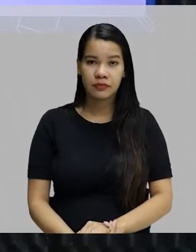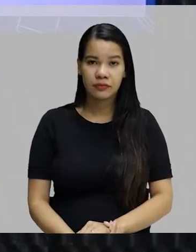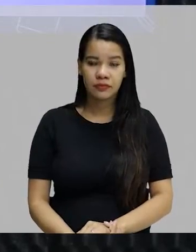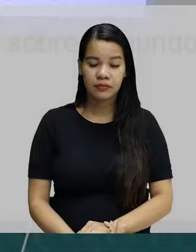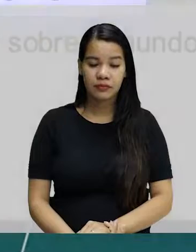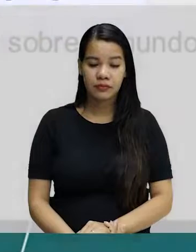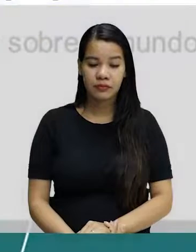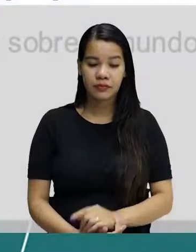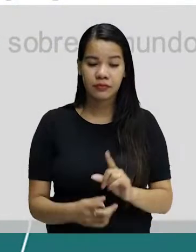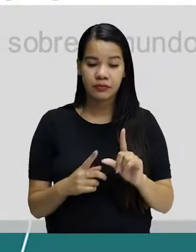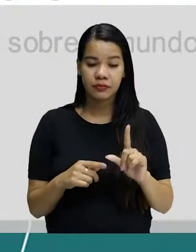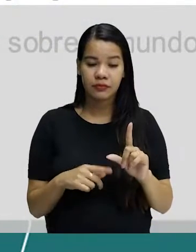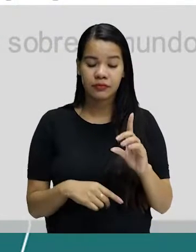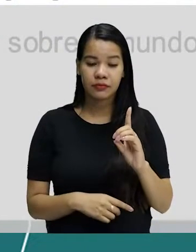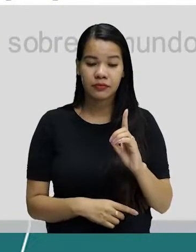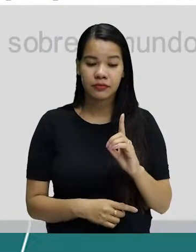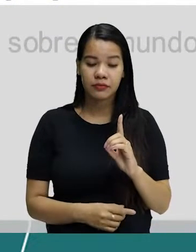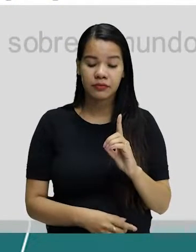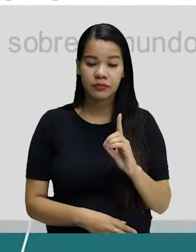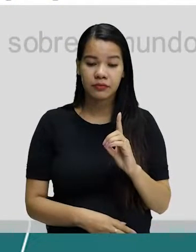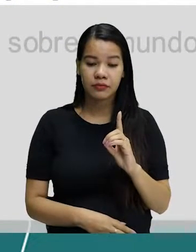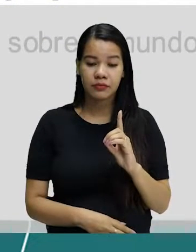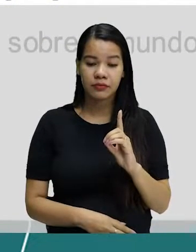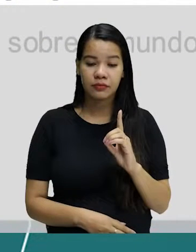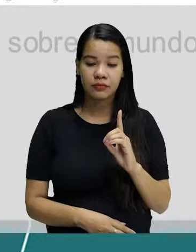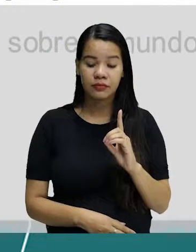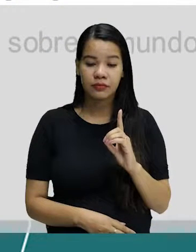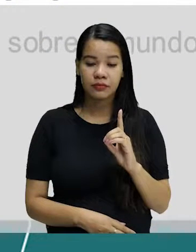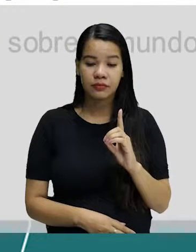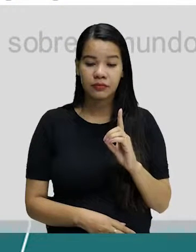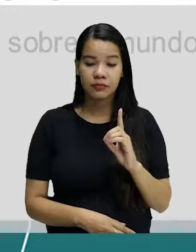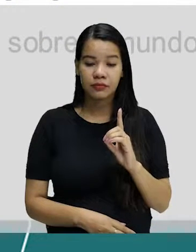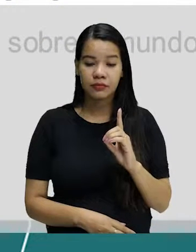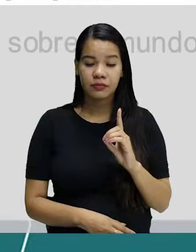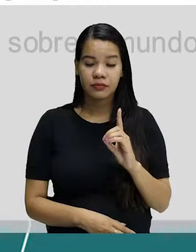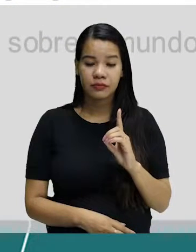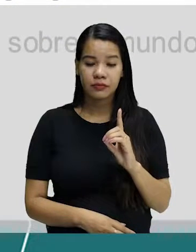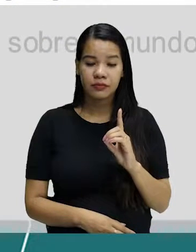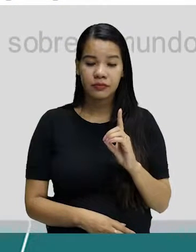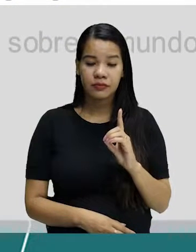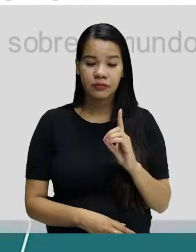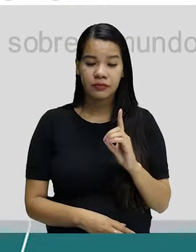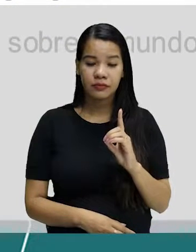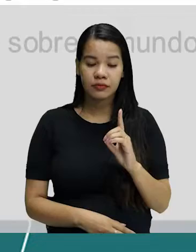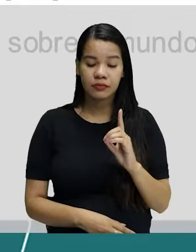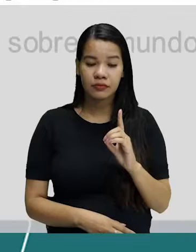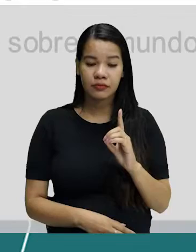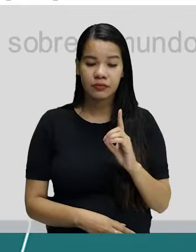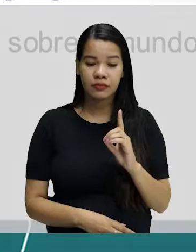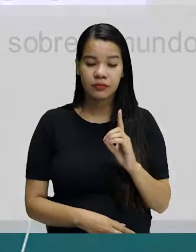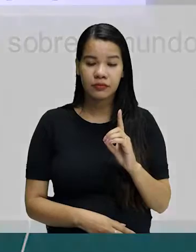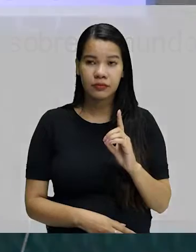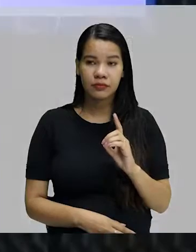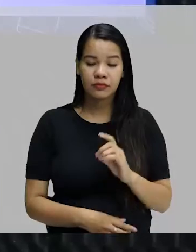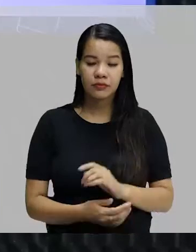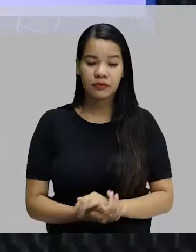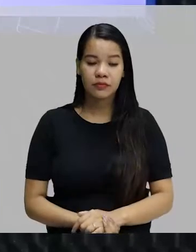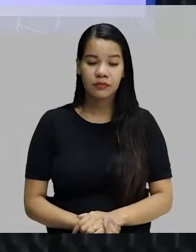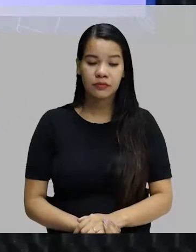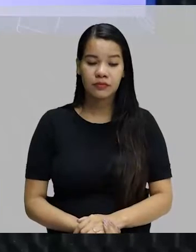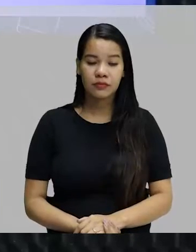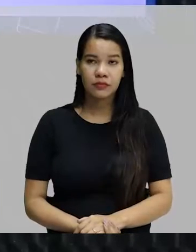relação. Letra D. Posso descrever o mundo dos limites da minha linguagem? Sim, esta por sua vez é limitada pelo